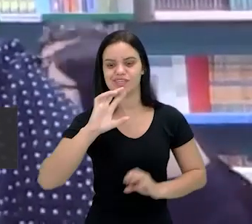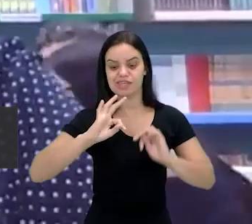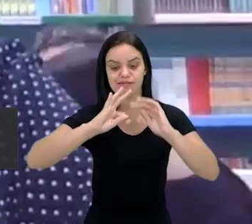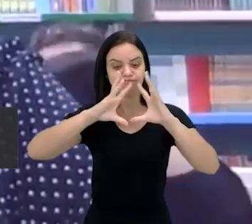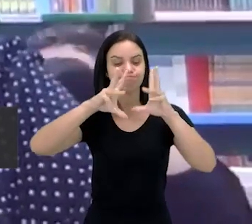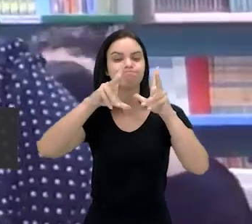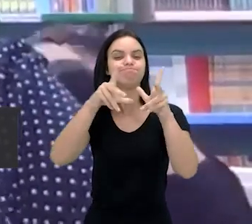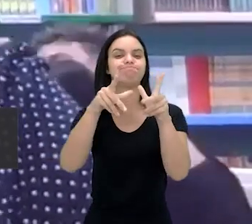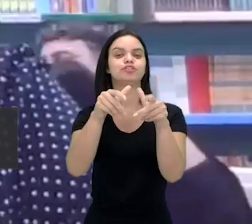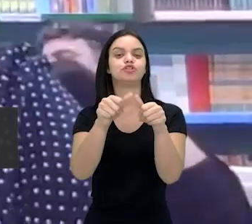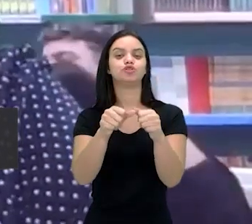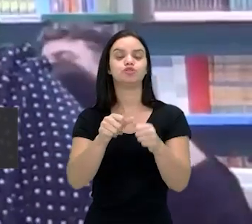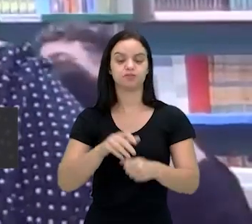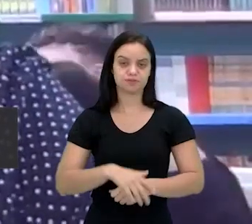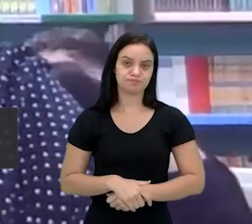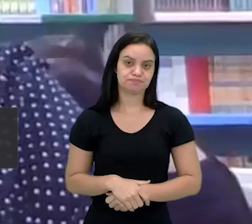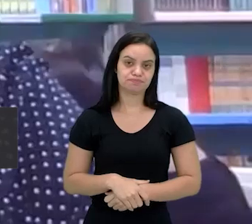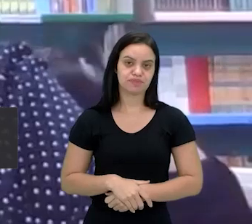né?